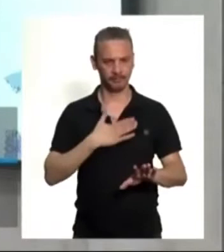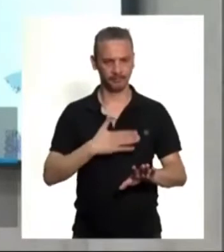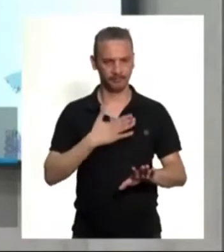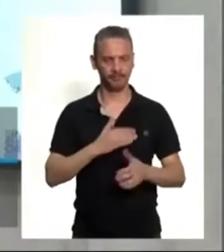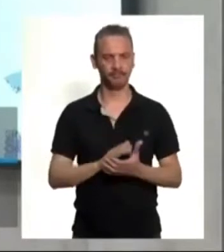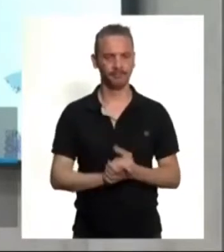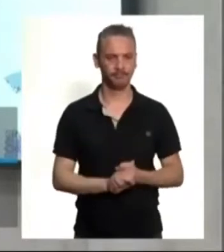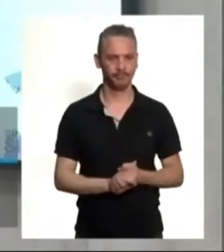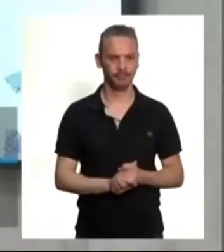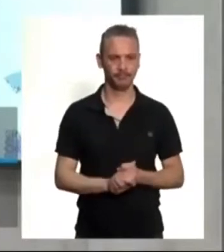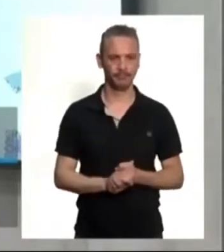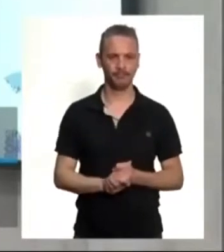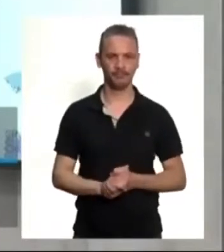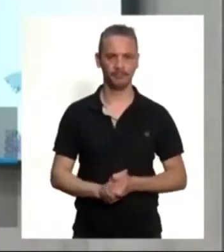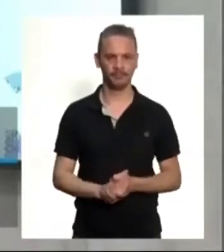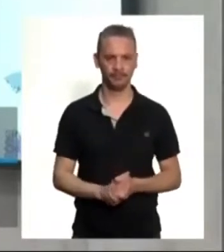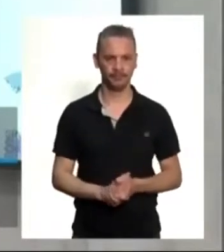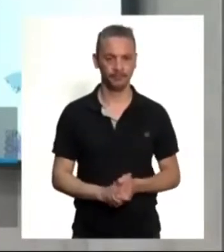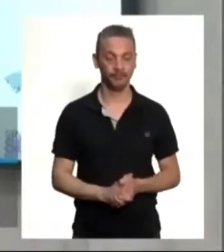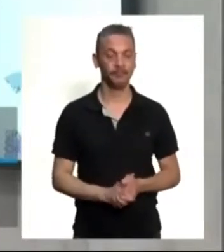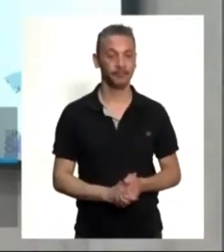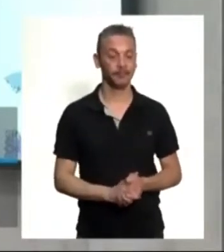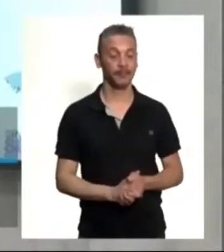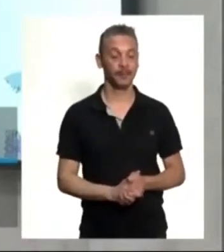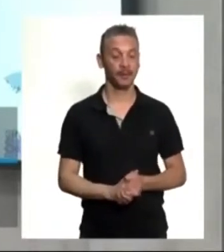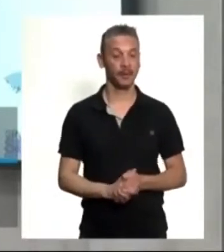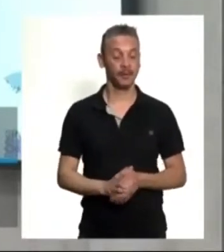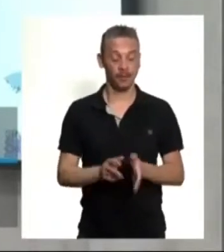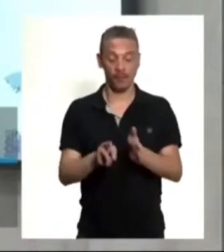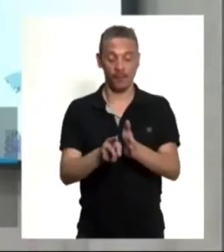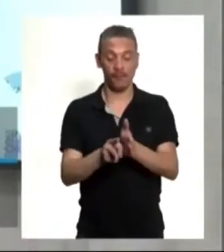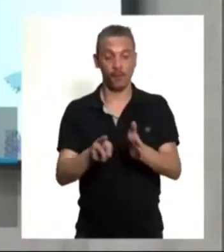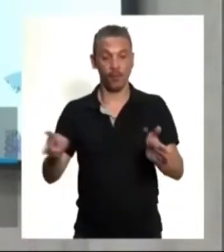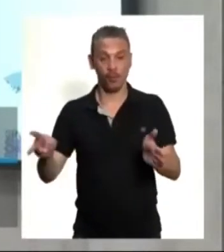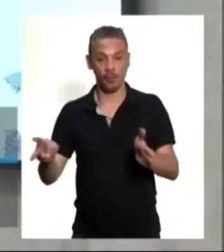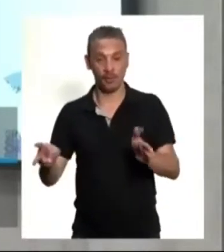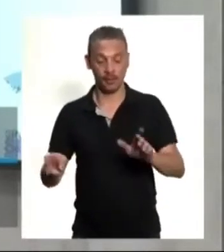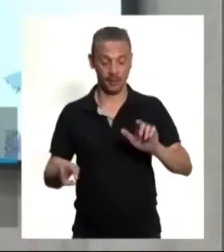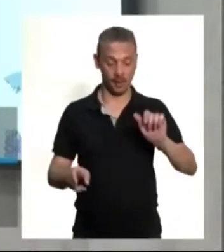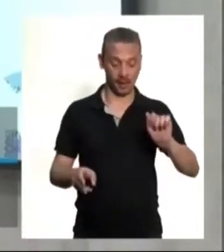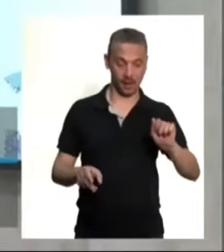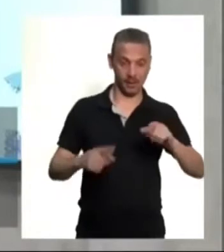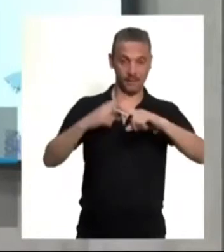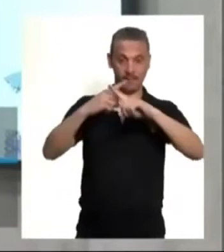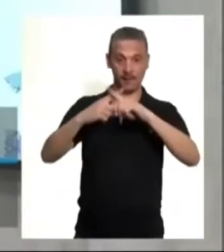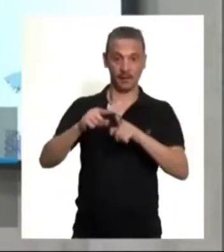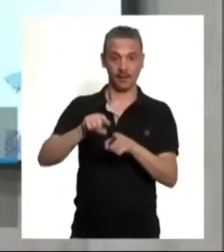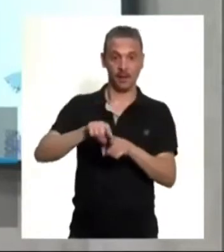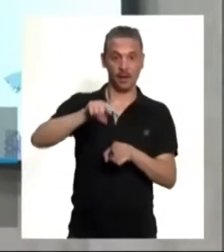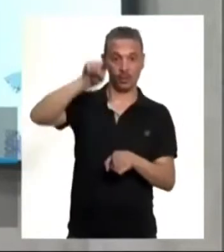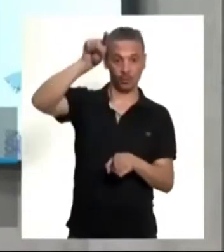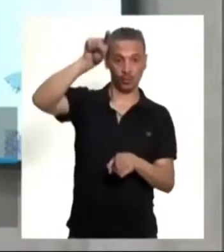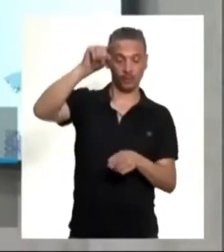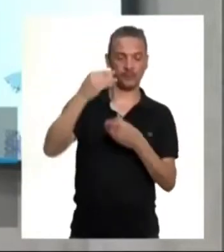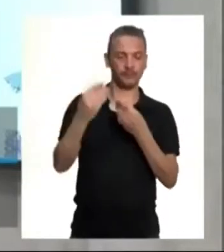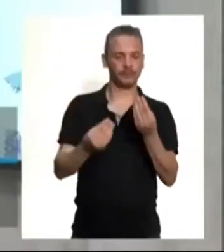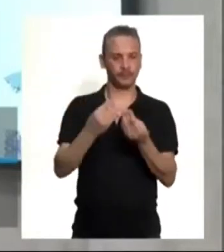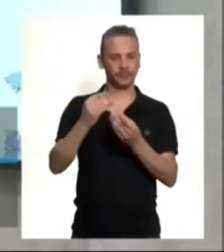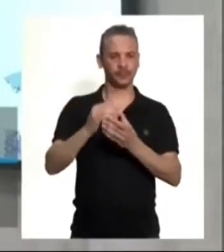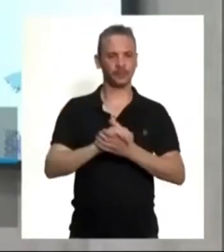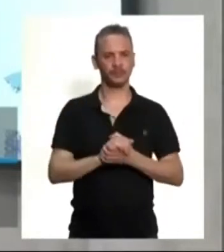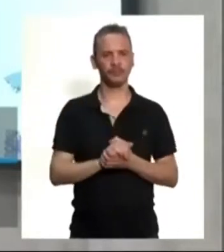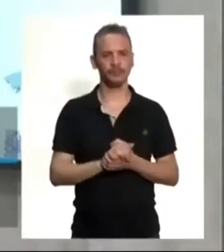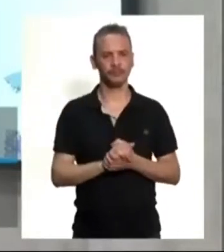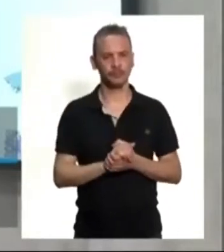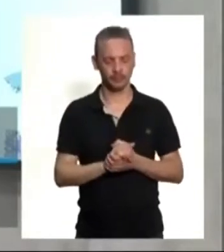volume, vamos devagar? Volume é área da base vezes a altura. Área da base vezes a altura. A